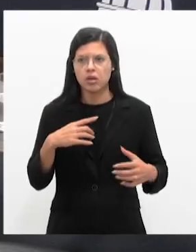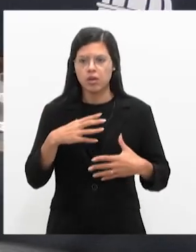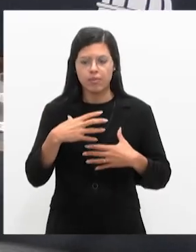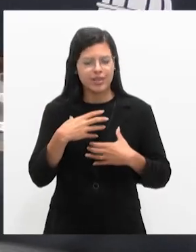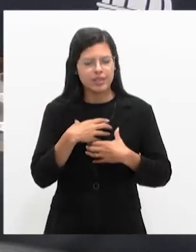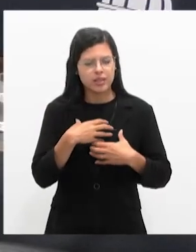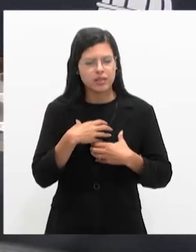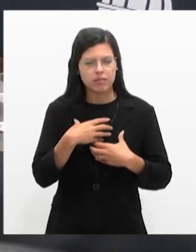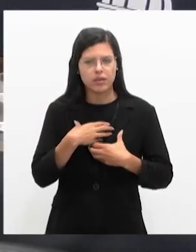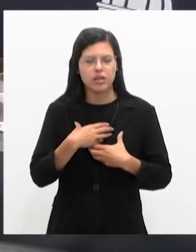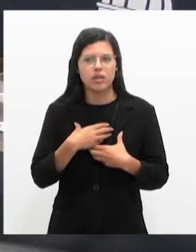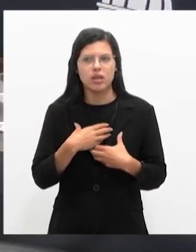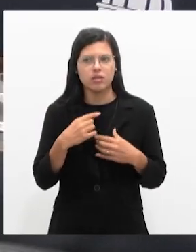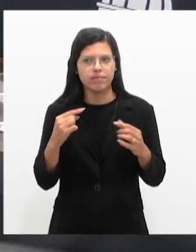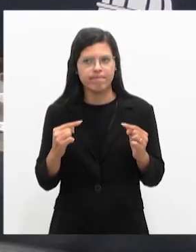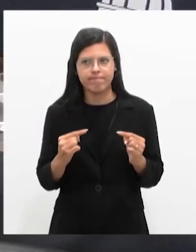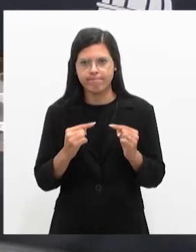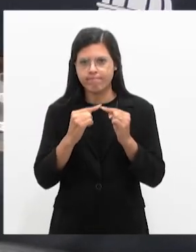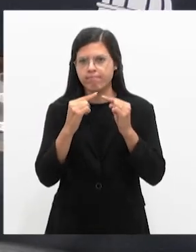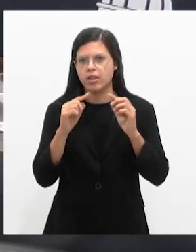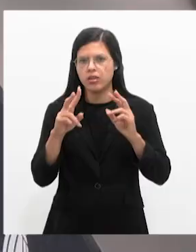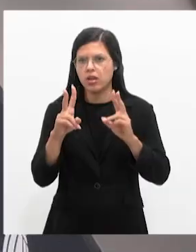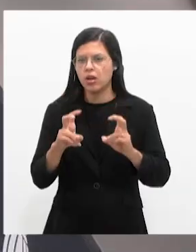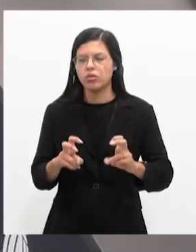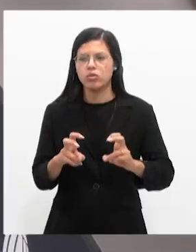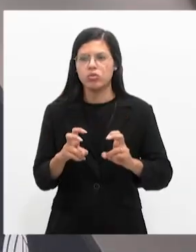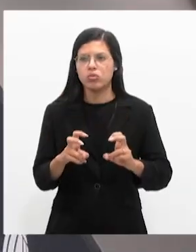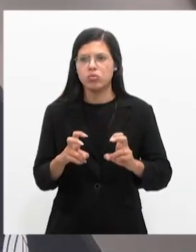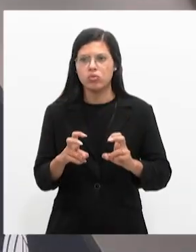assunto. Verdade. Então, nós temos que ter